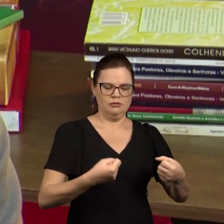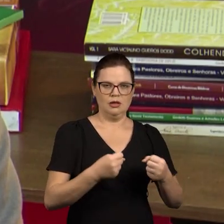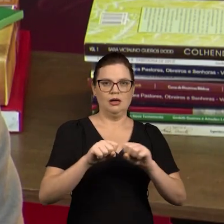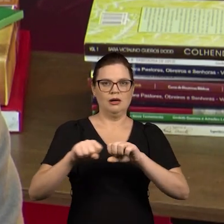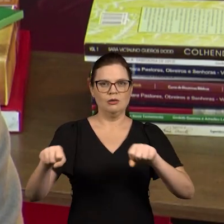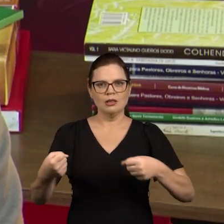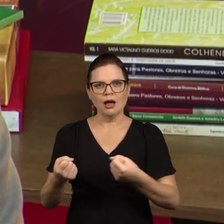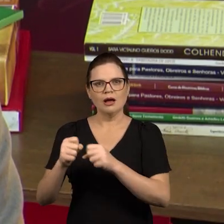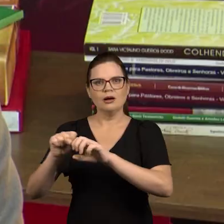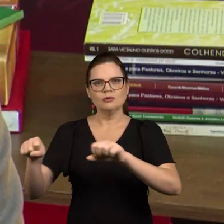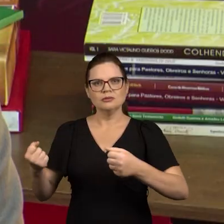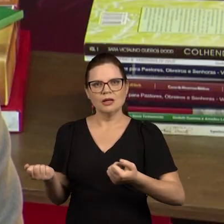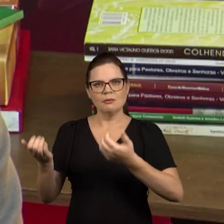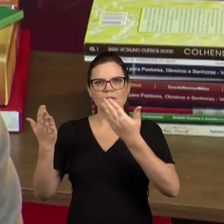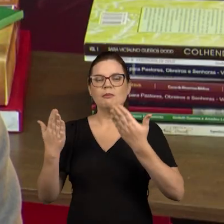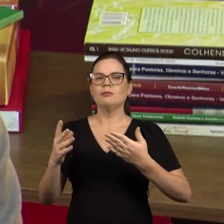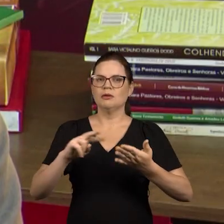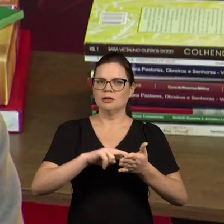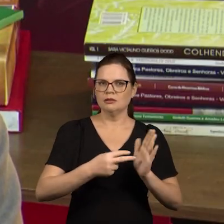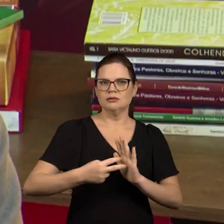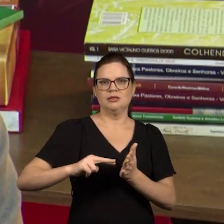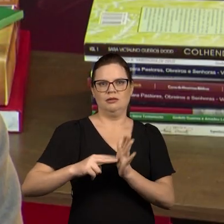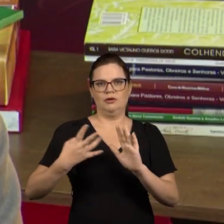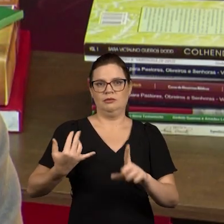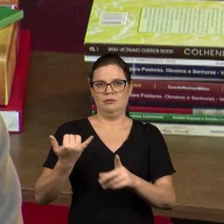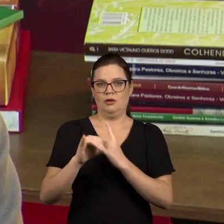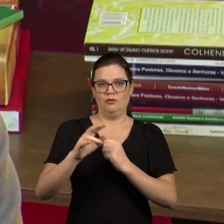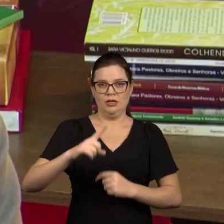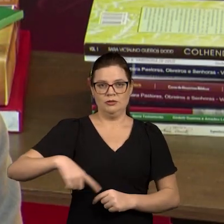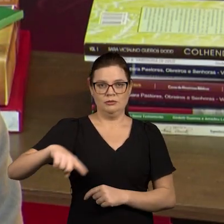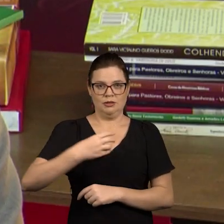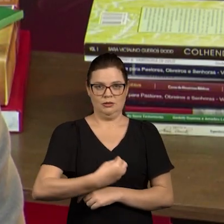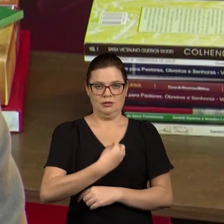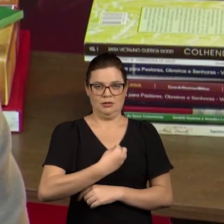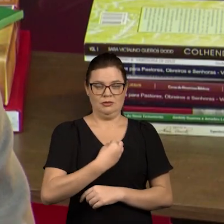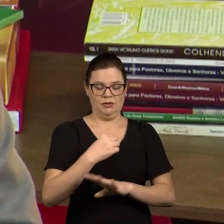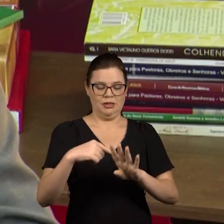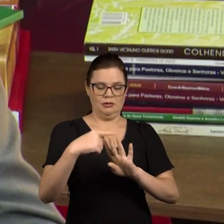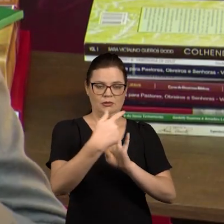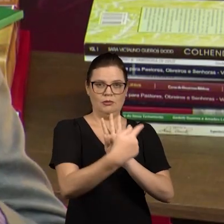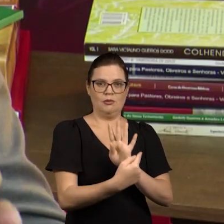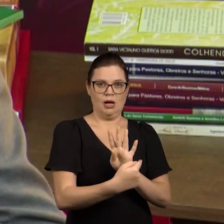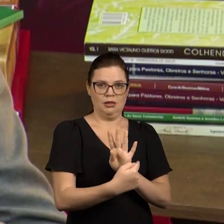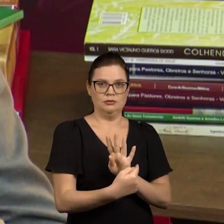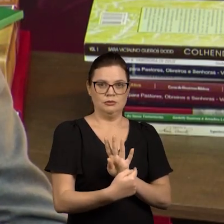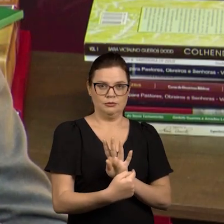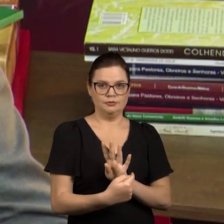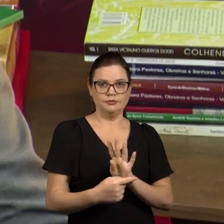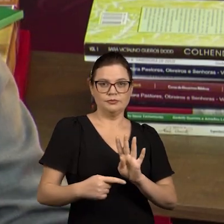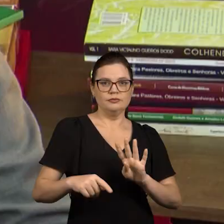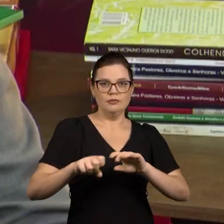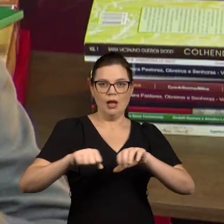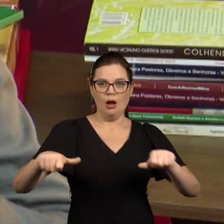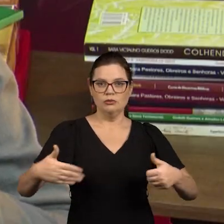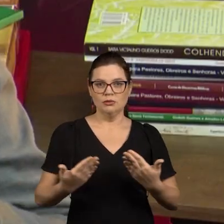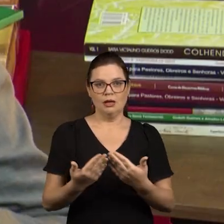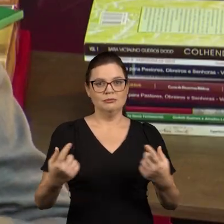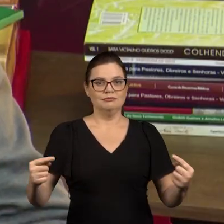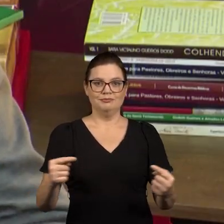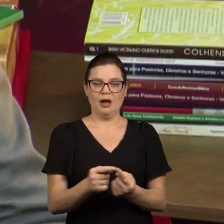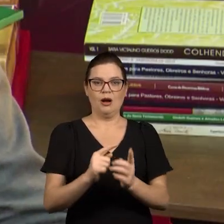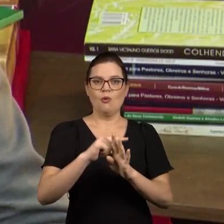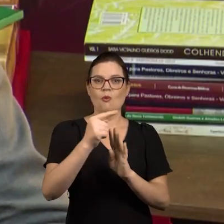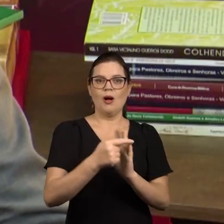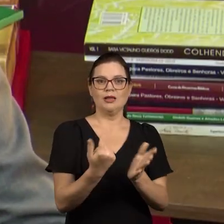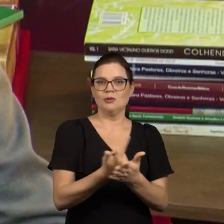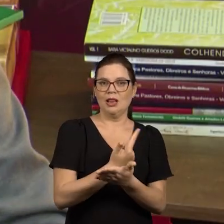até para uma aplicação para as nossas vidas, né? São 4 altares, nós temos os 4 evangelhos, né? E vão apresentar o